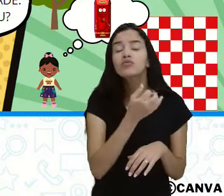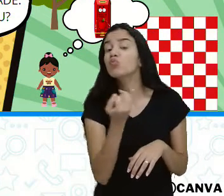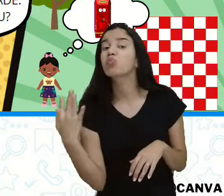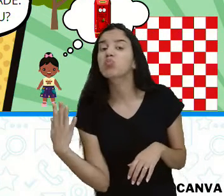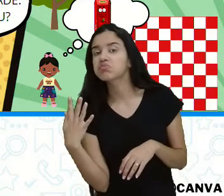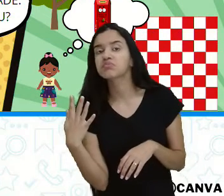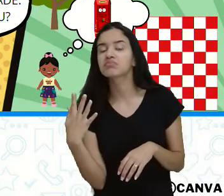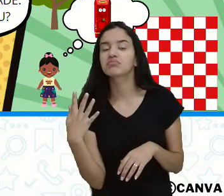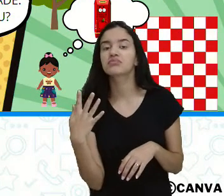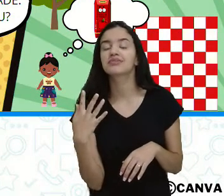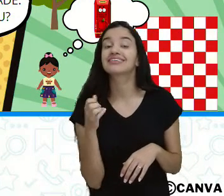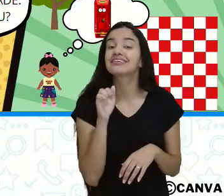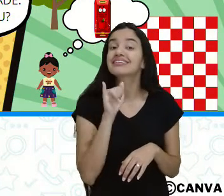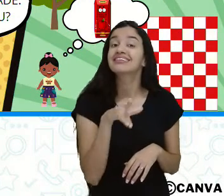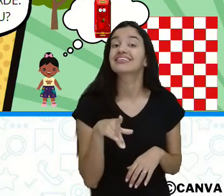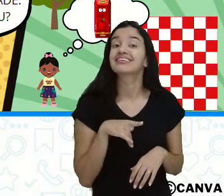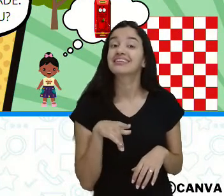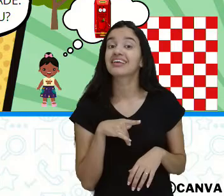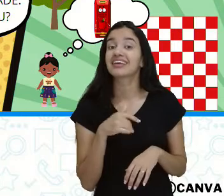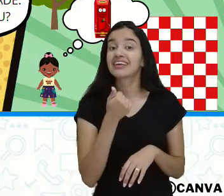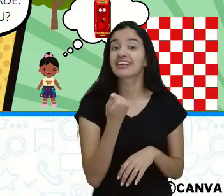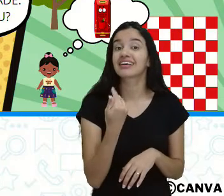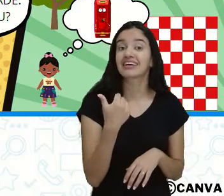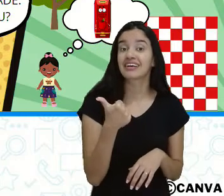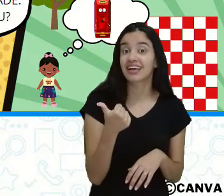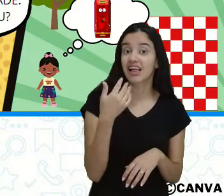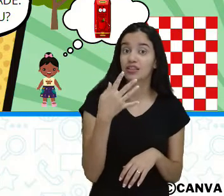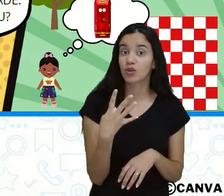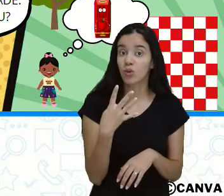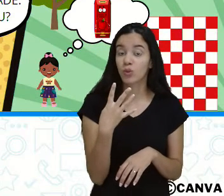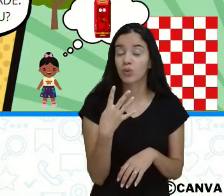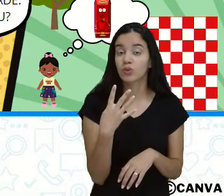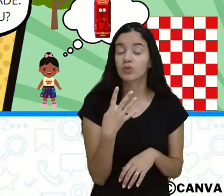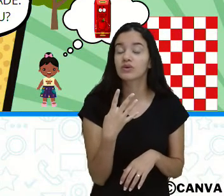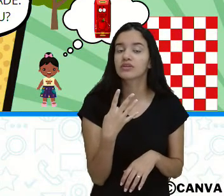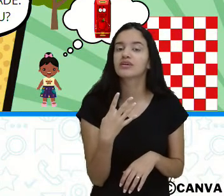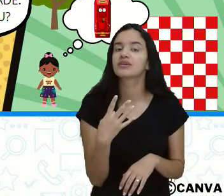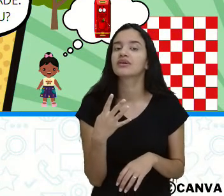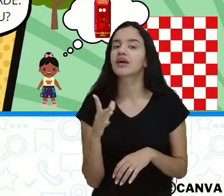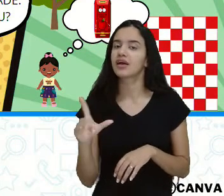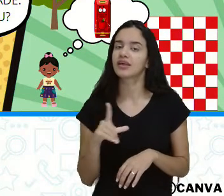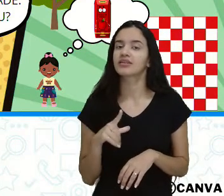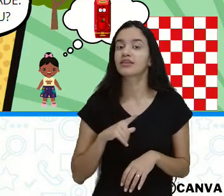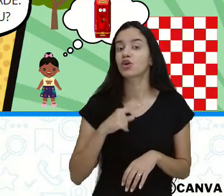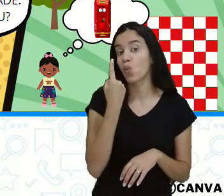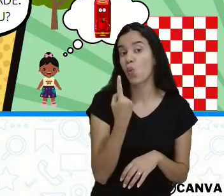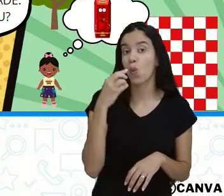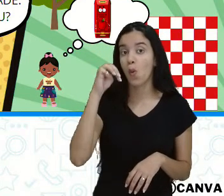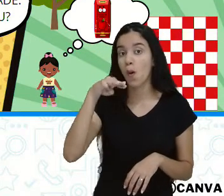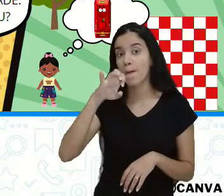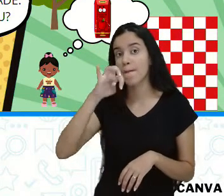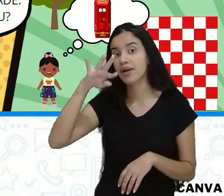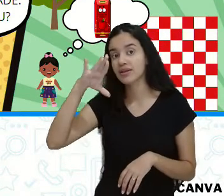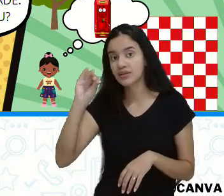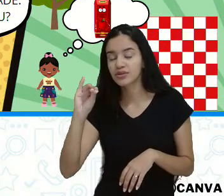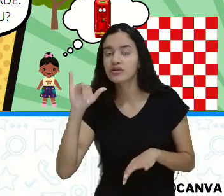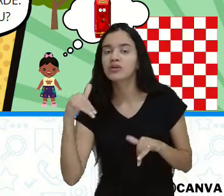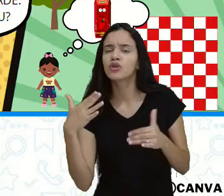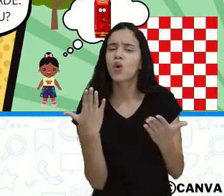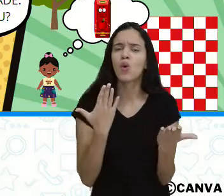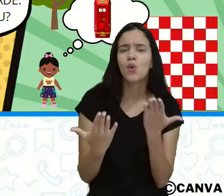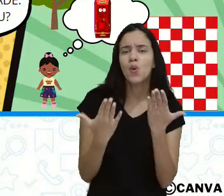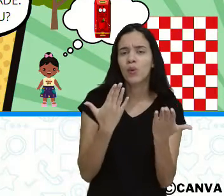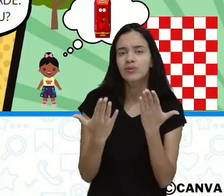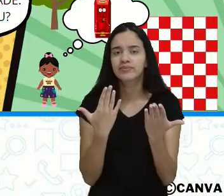toalha? Se ela tem 14 palmos e a cada 7 palmos equivale a 1 metro. A gente está